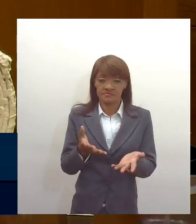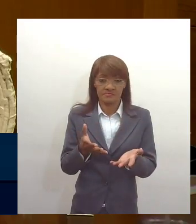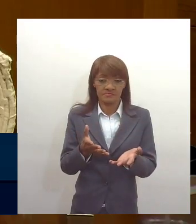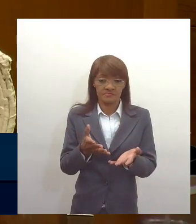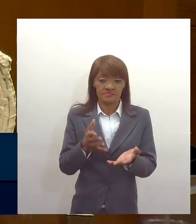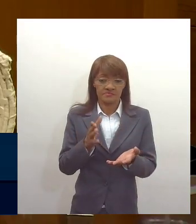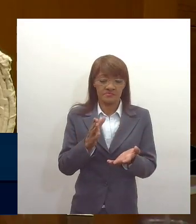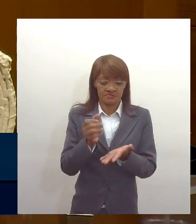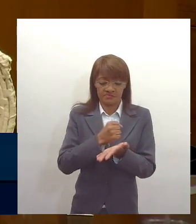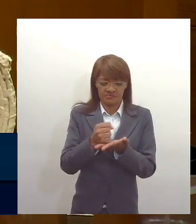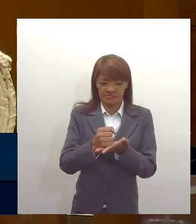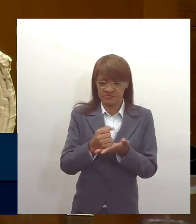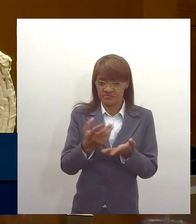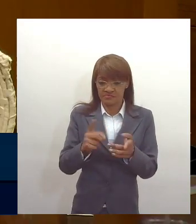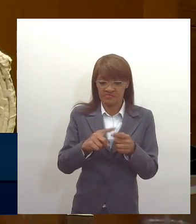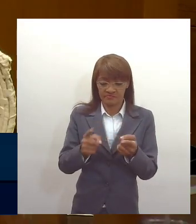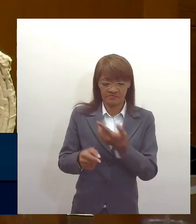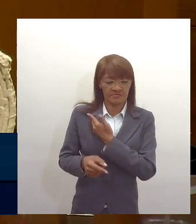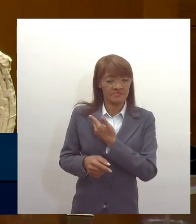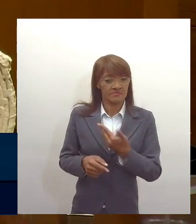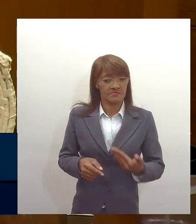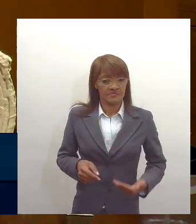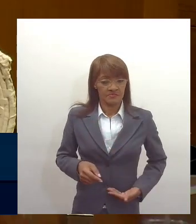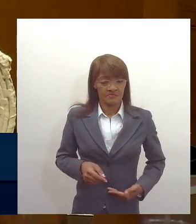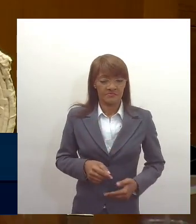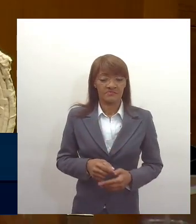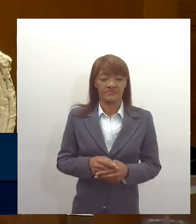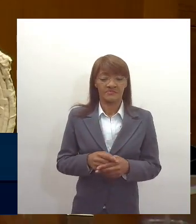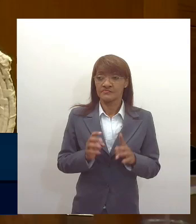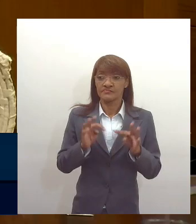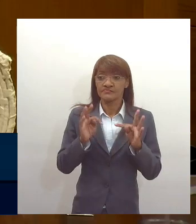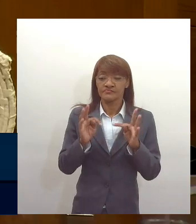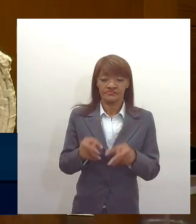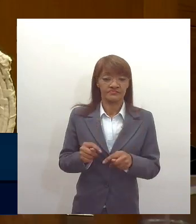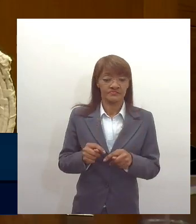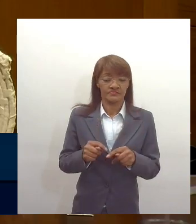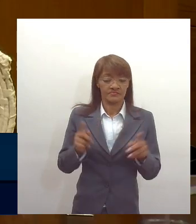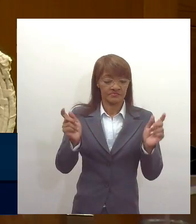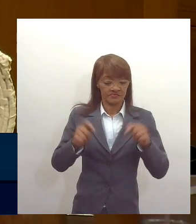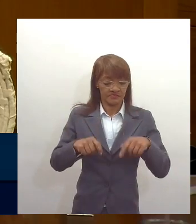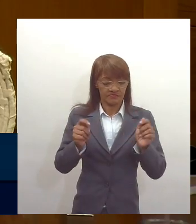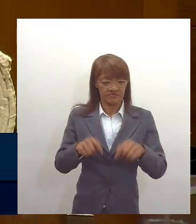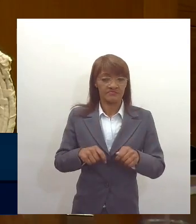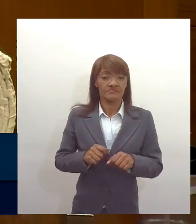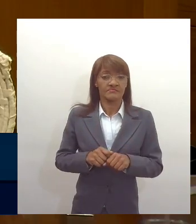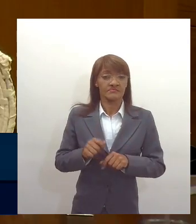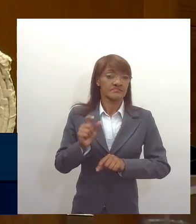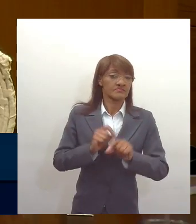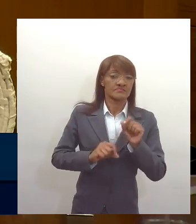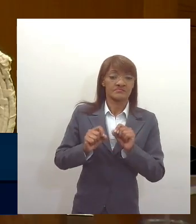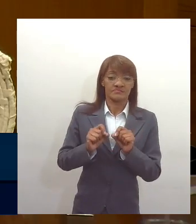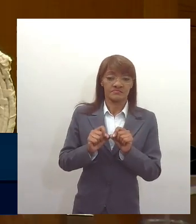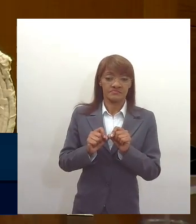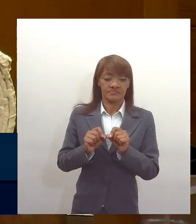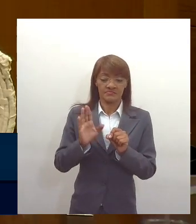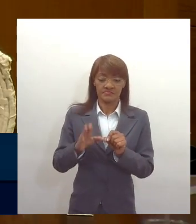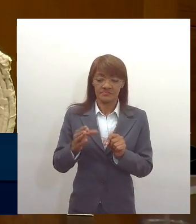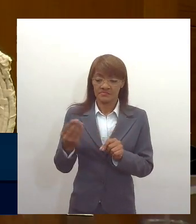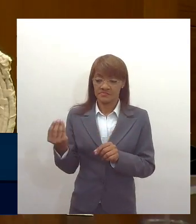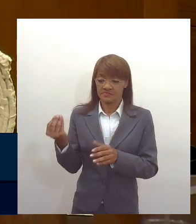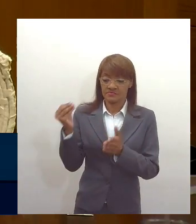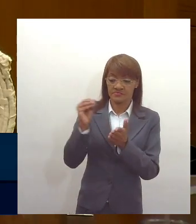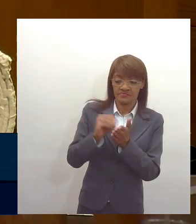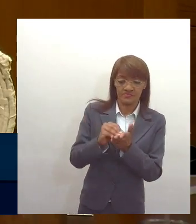os municipais, estaduais, podem, né, colocar, né, um valor a mais para incentivar, né, a procura.